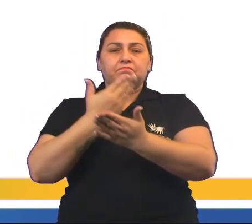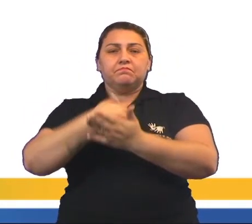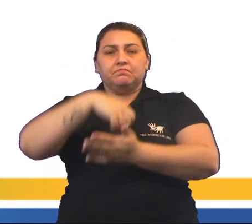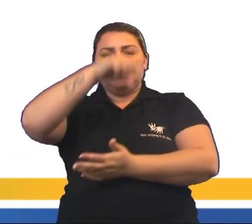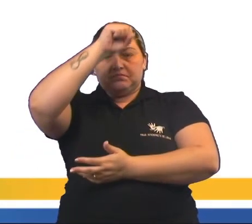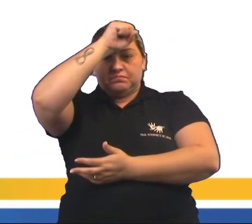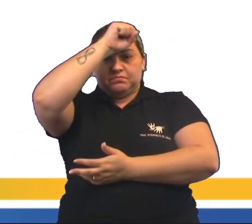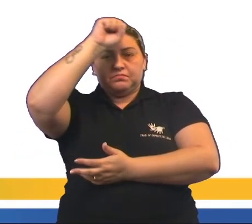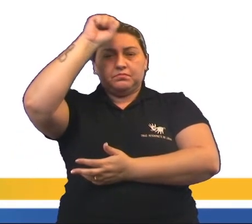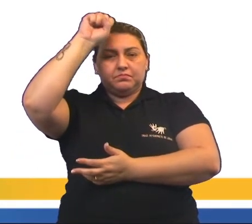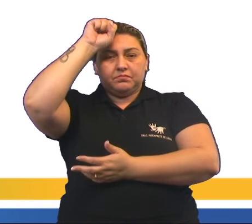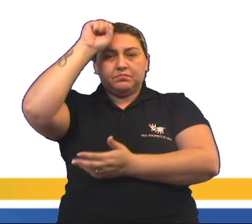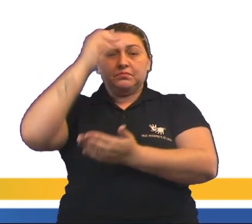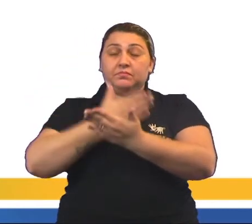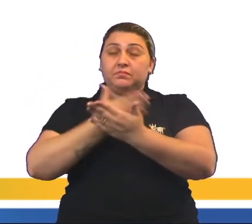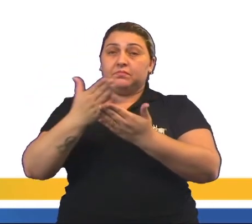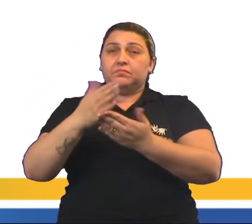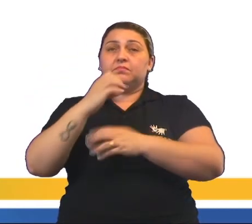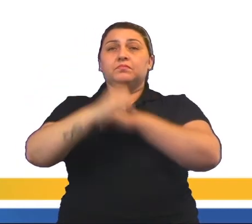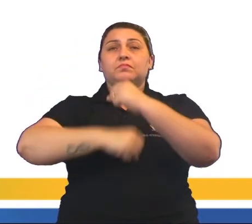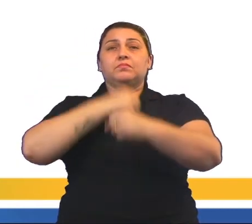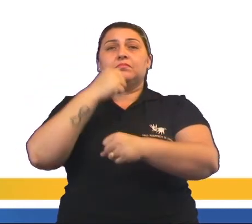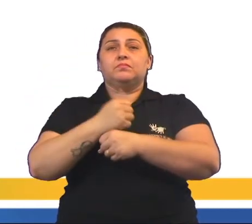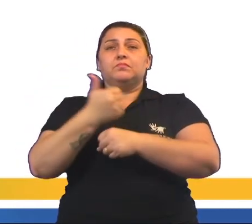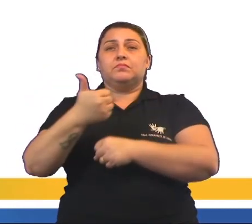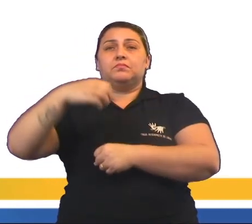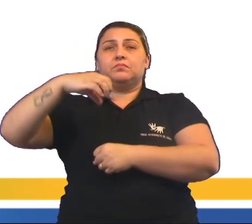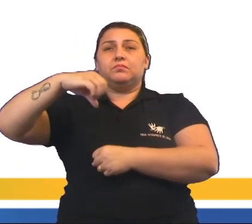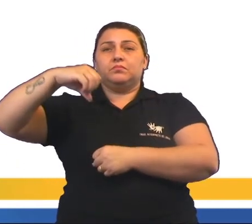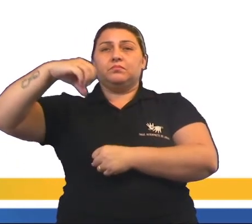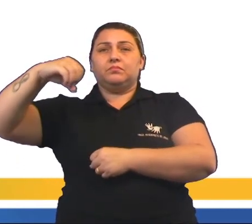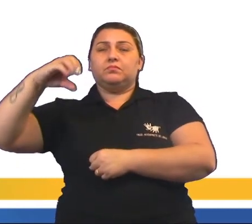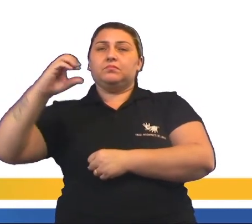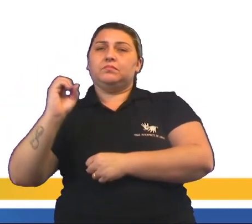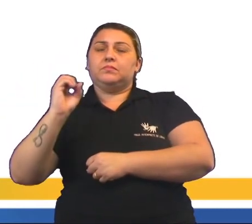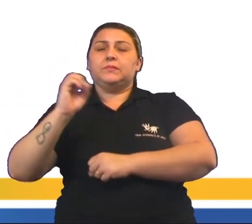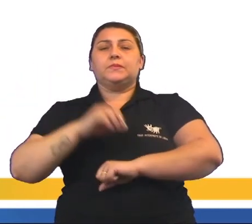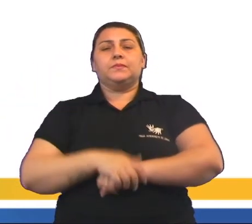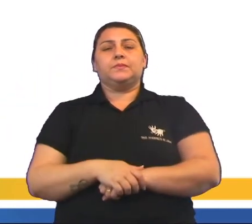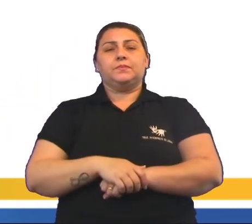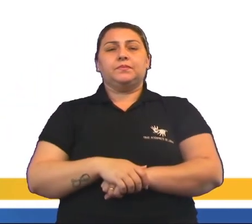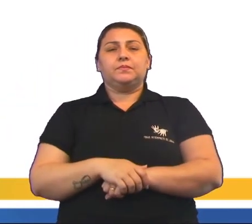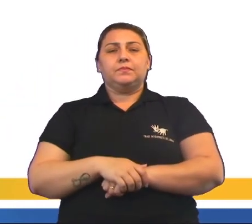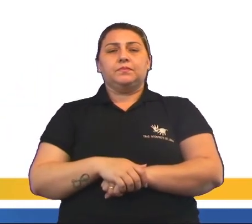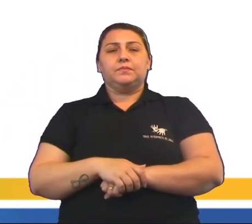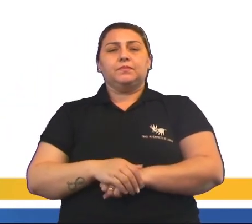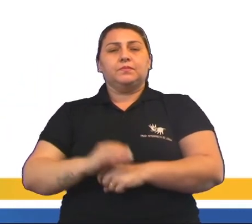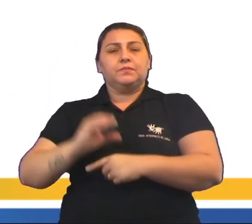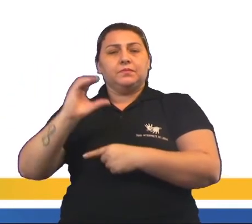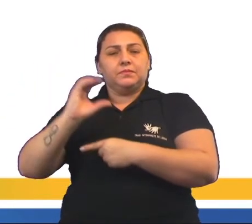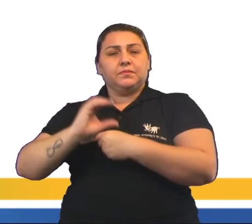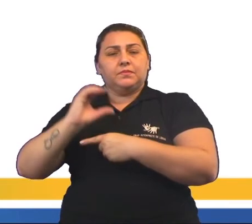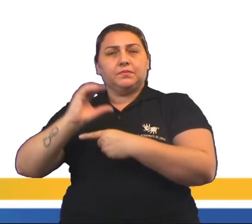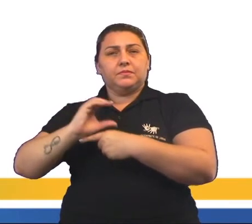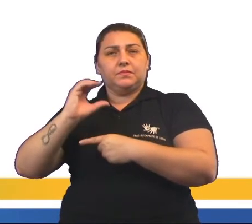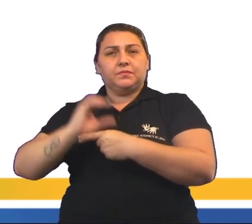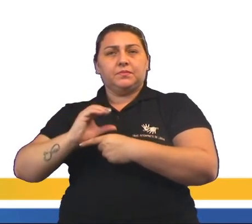tornou-se preocupação dos estudos sociológicos a partir da década de